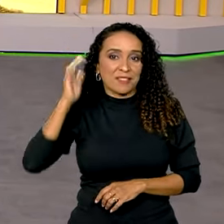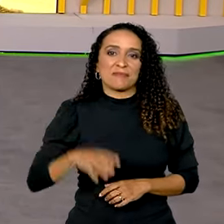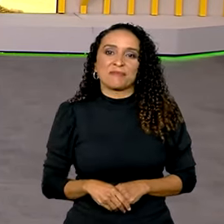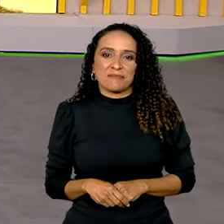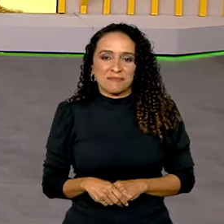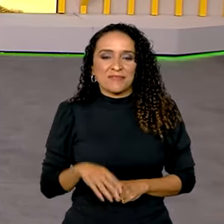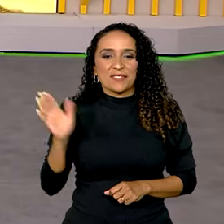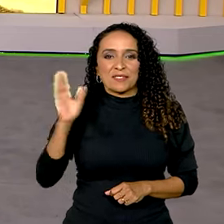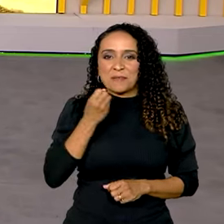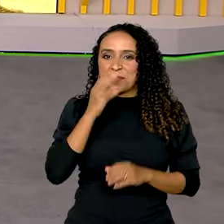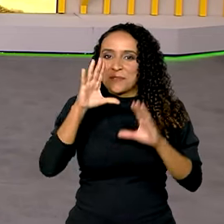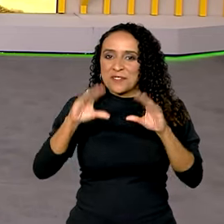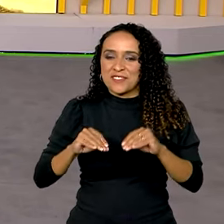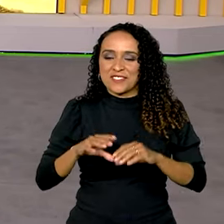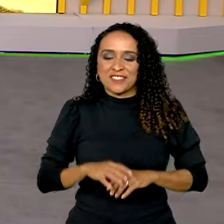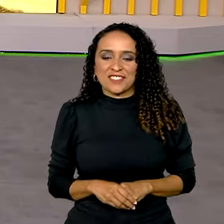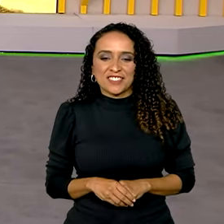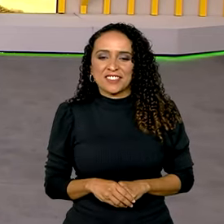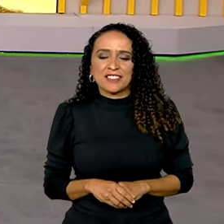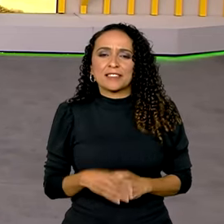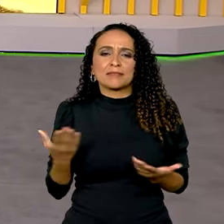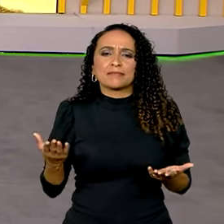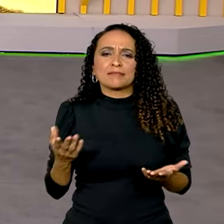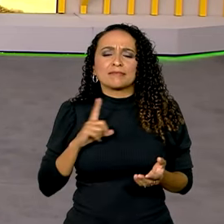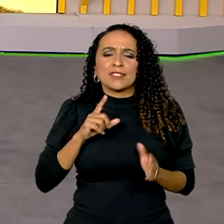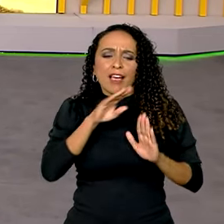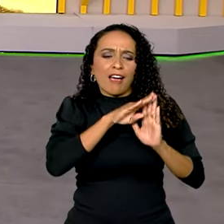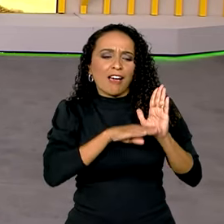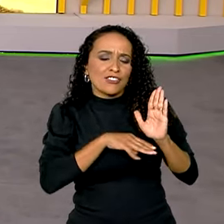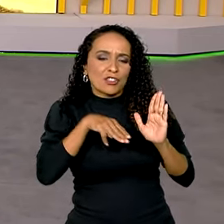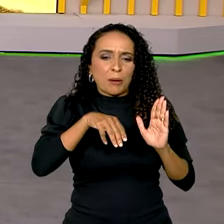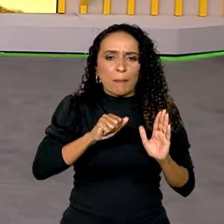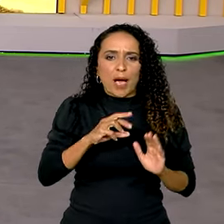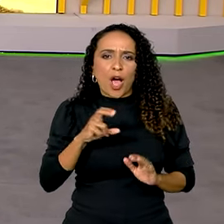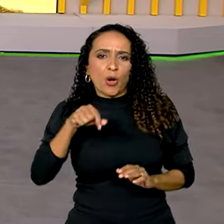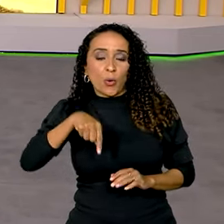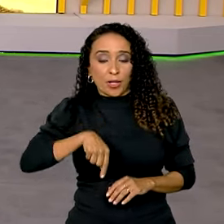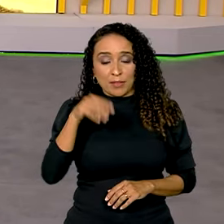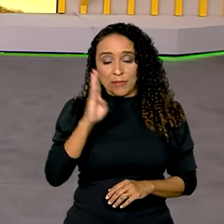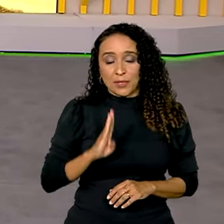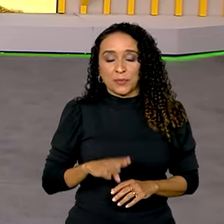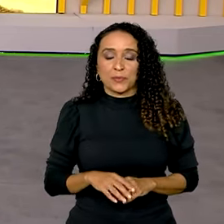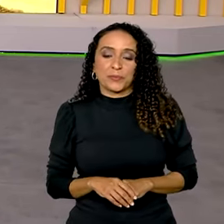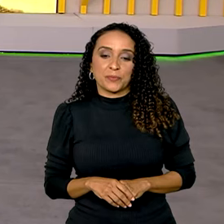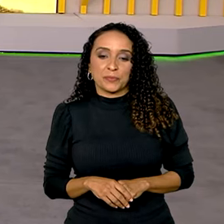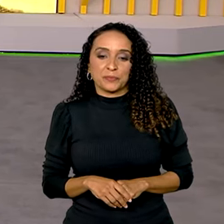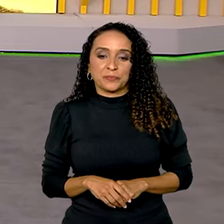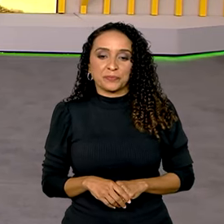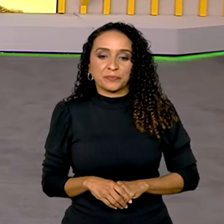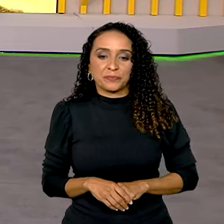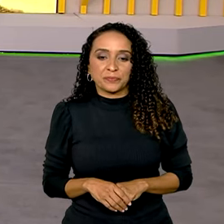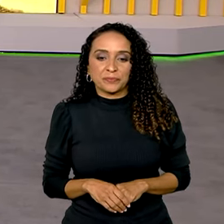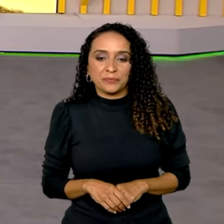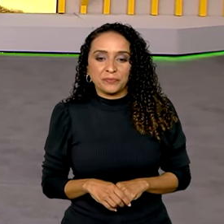Olá, Luana, boa noite. O que está previsto nessa agenda do Macron aqui no Brasil?